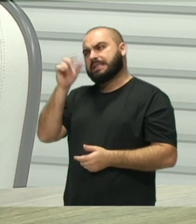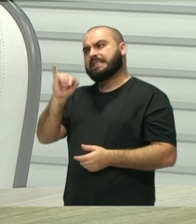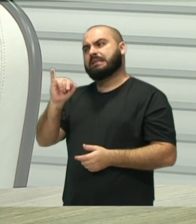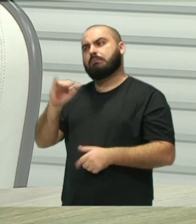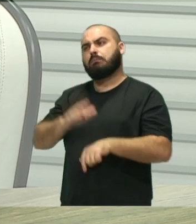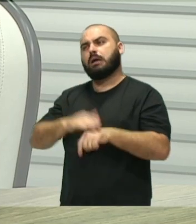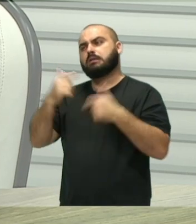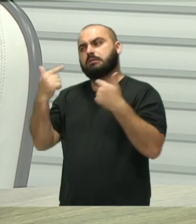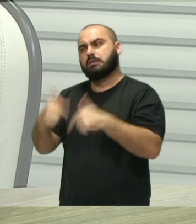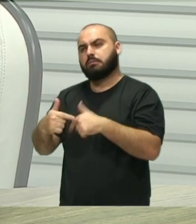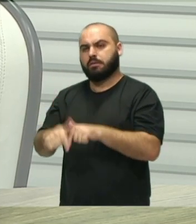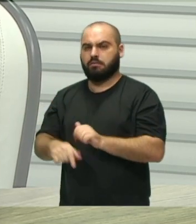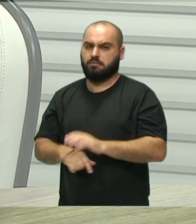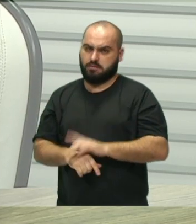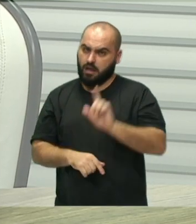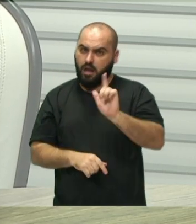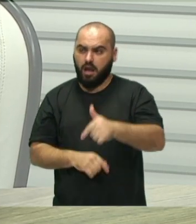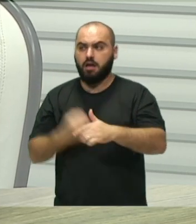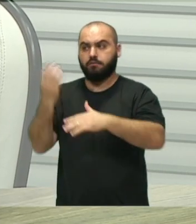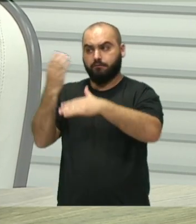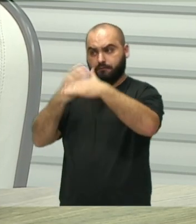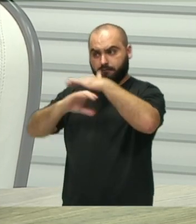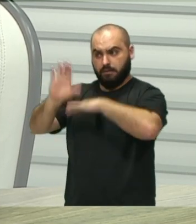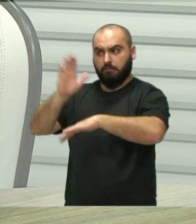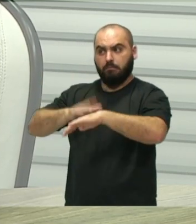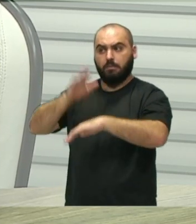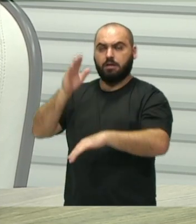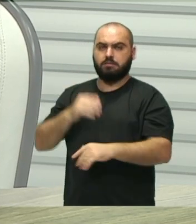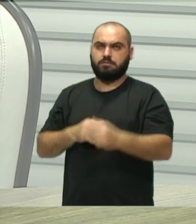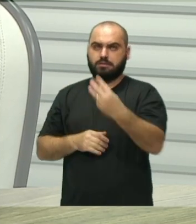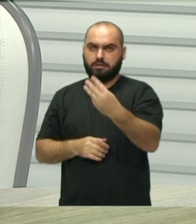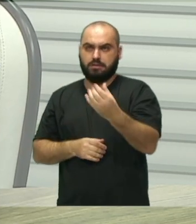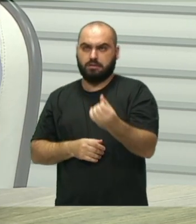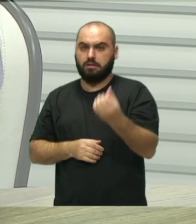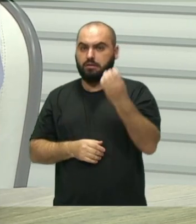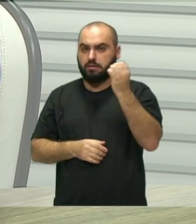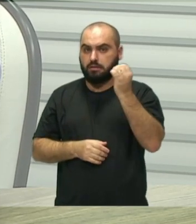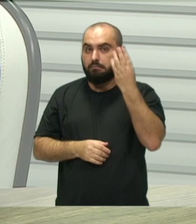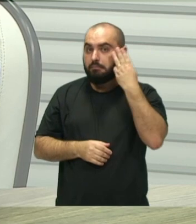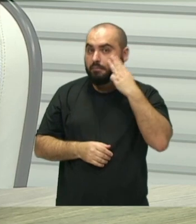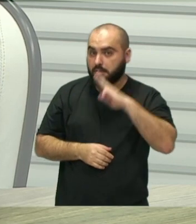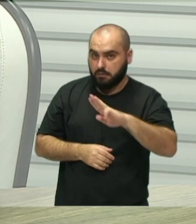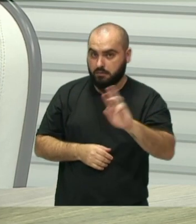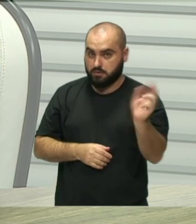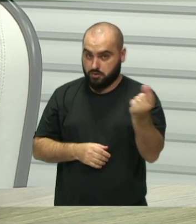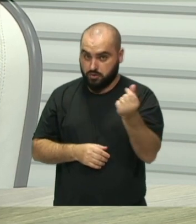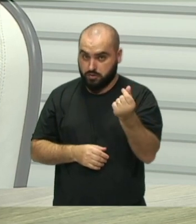sem dúvida nenhuma é o maior investimento, né? Desses 360 milhões